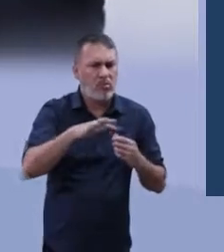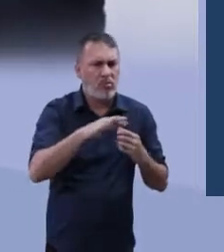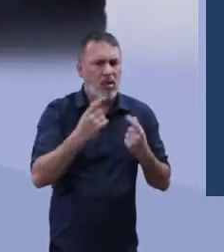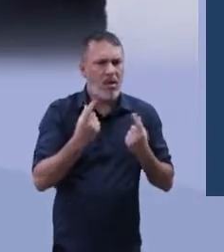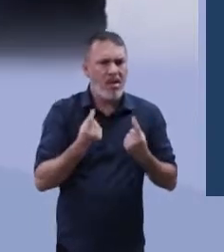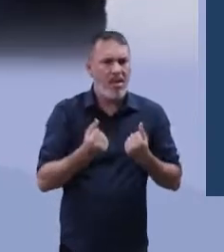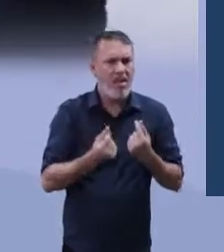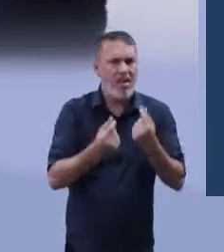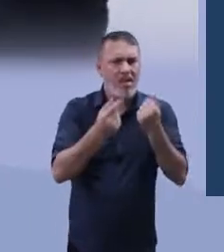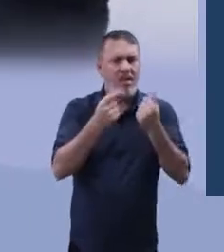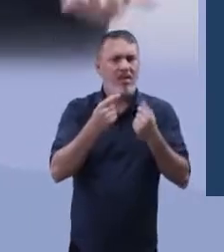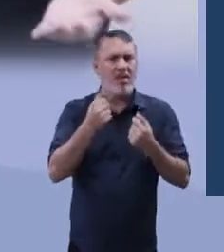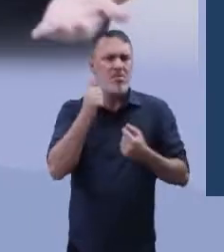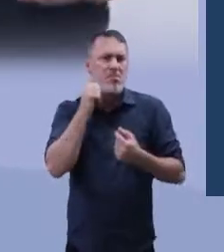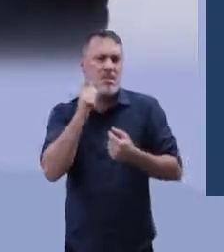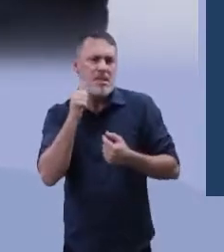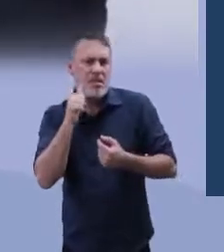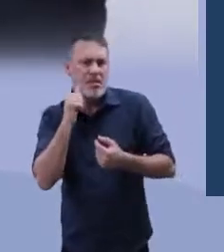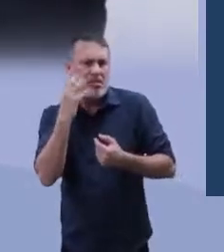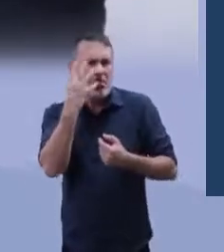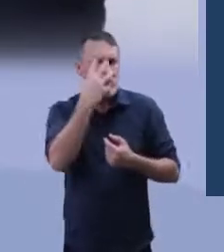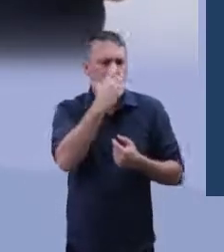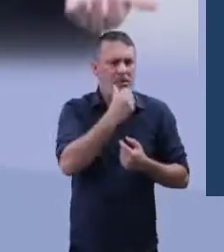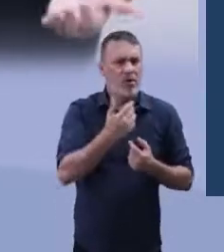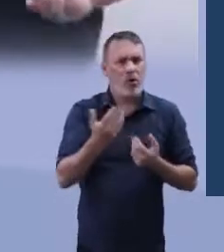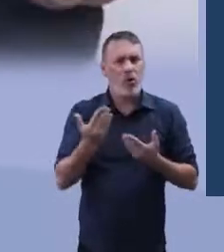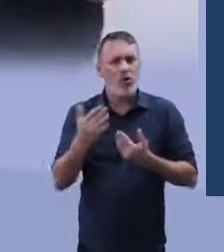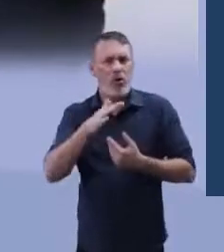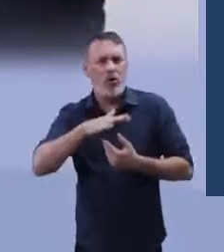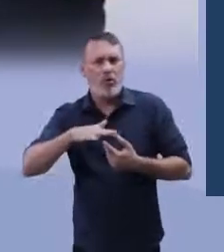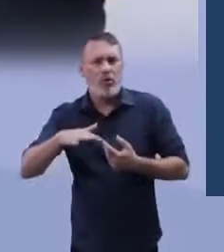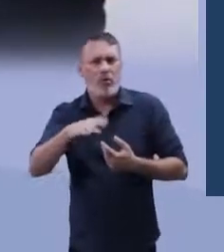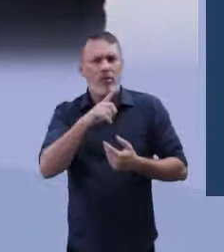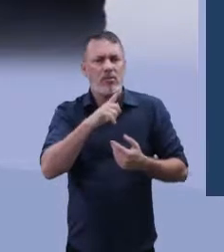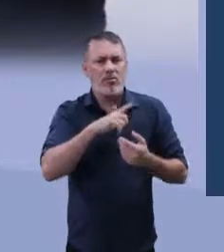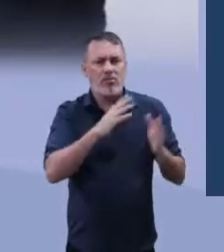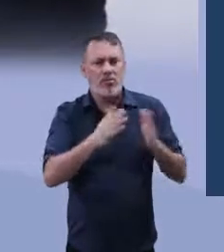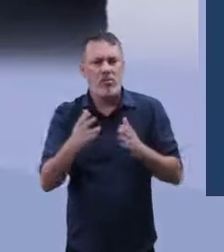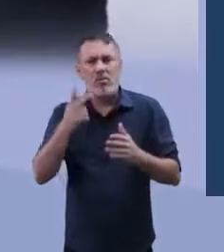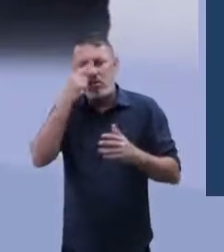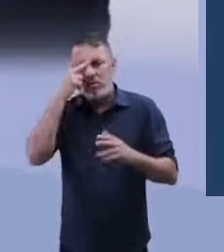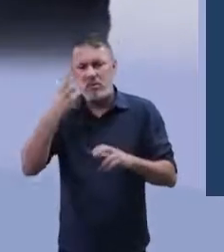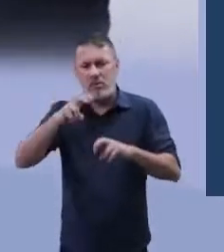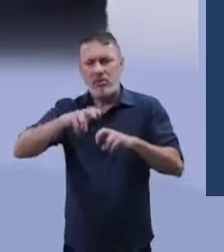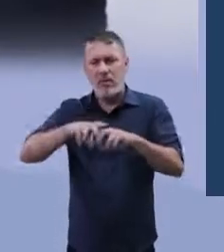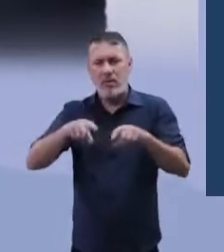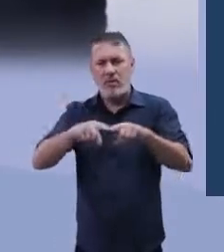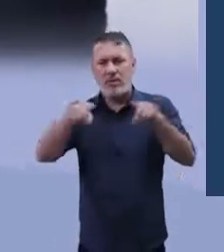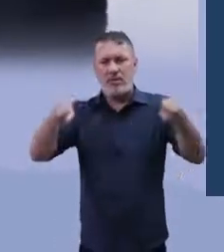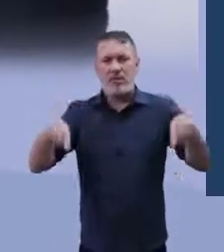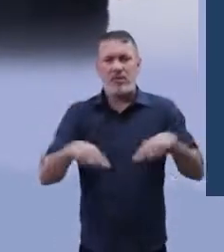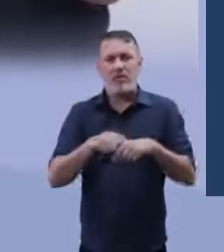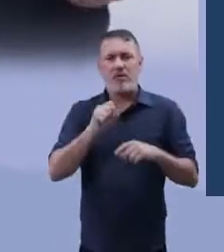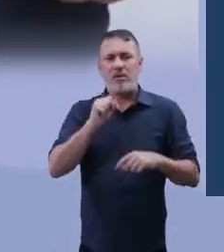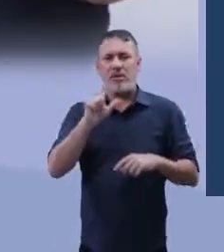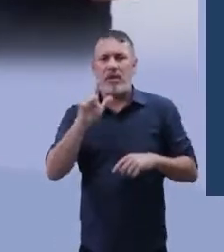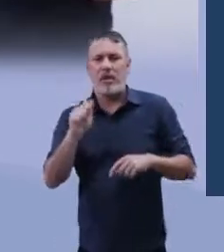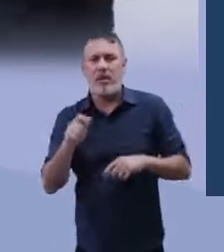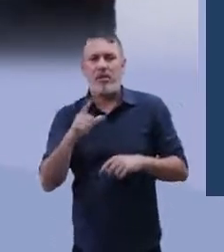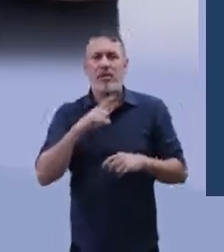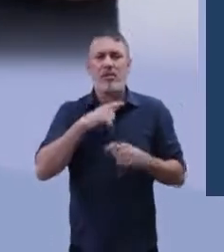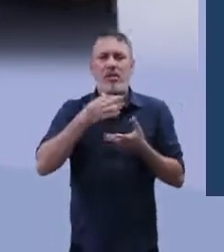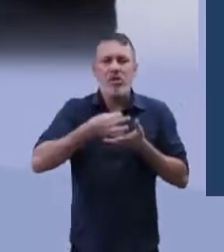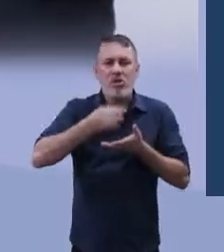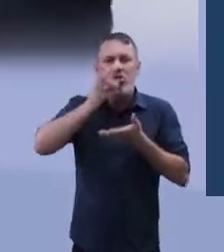pessoas, magnatas, pessoas muito ricas, meninas bonitas que passam, que tomam chás nas salas de coquetéis,